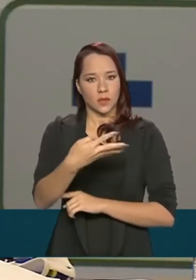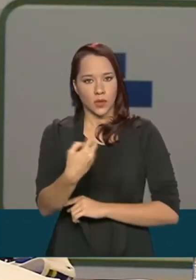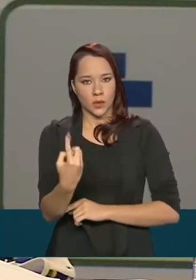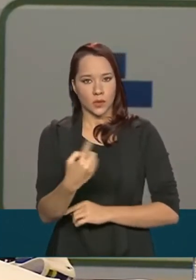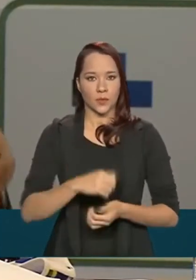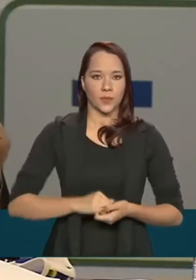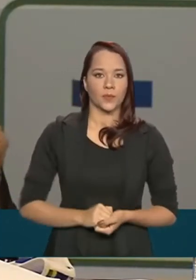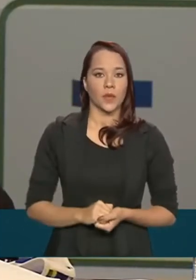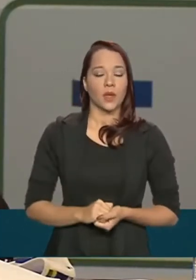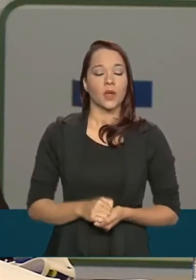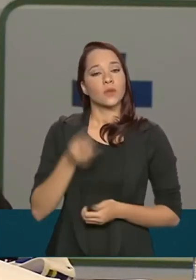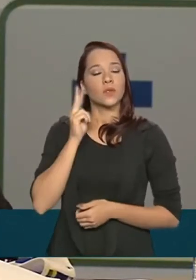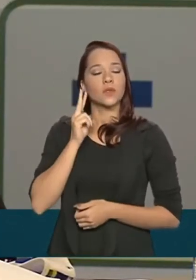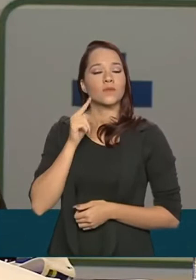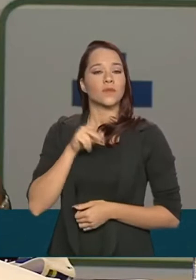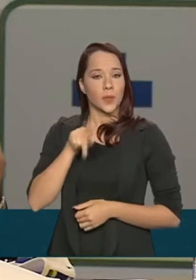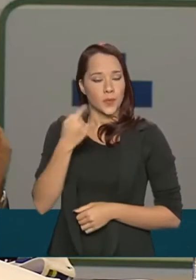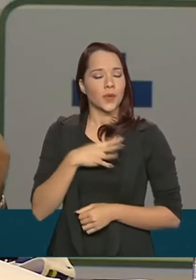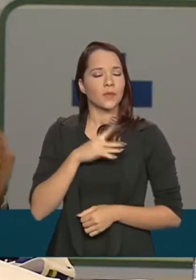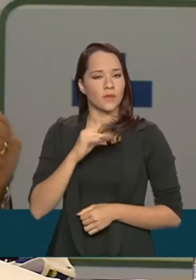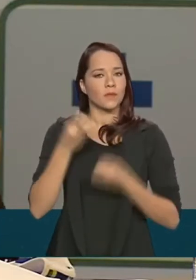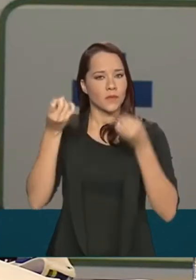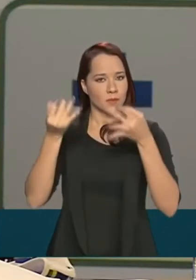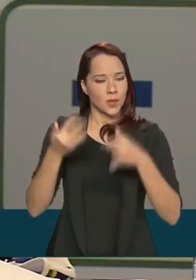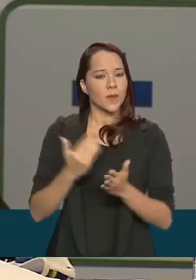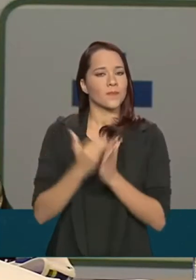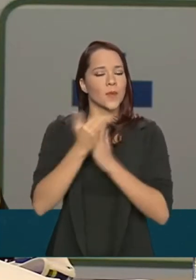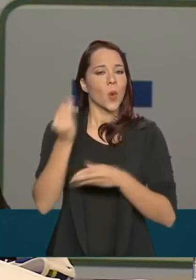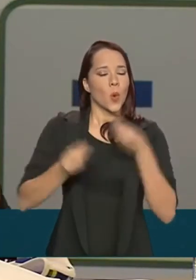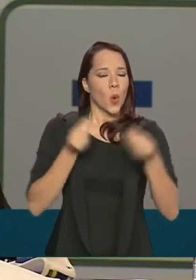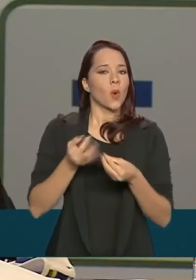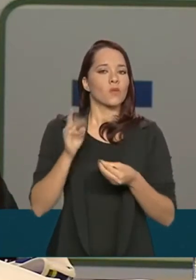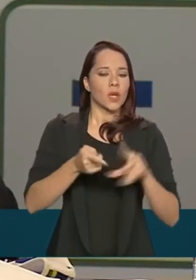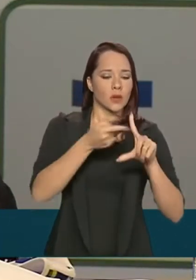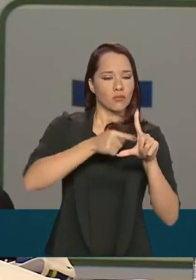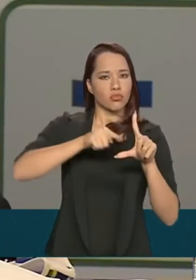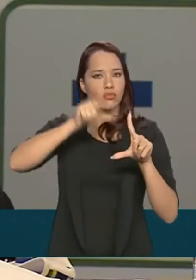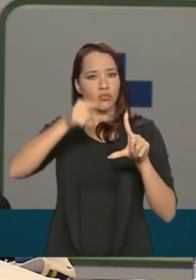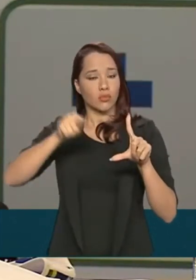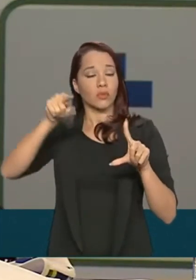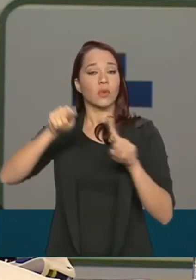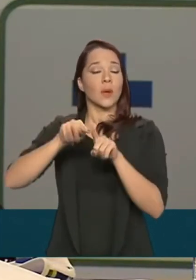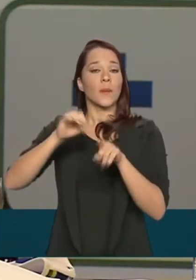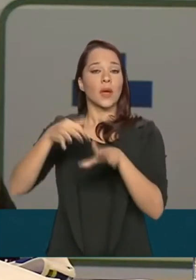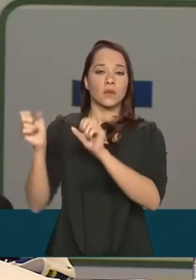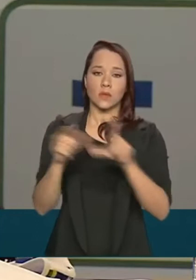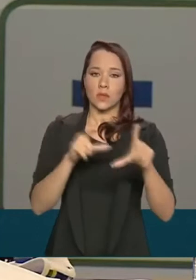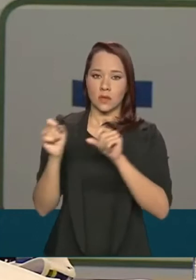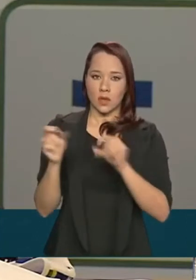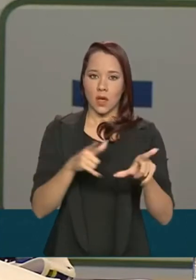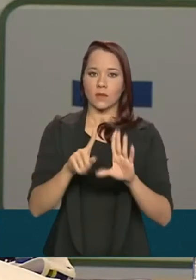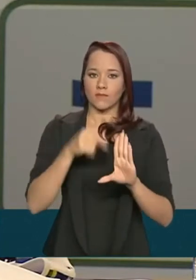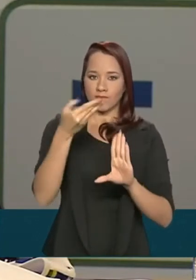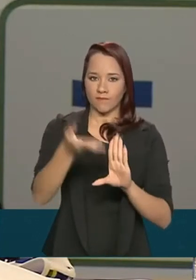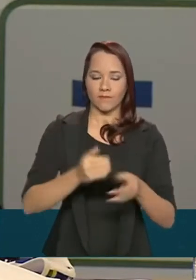66.741. Né? A gente vai discutir um pouco mais o comportamento dessa curva, mas nos slides